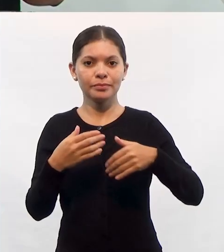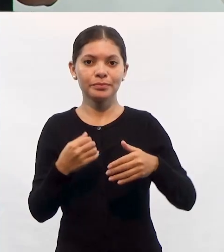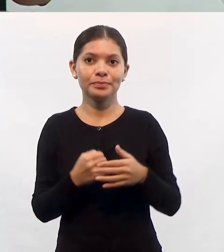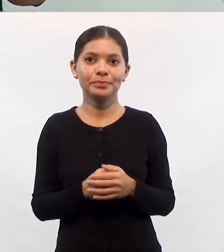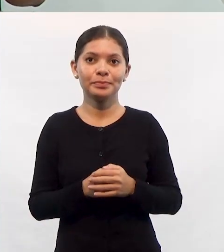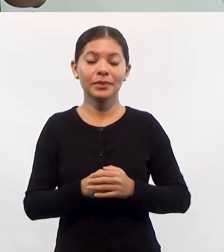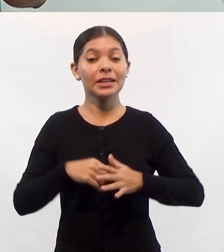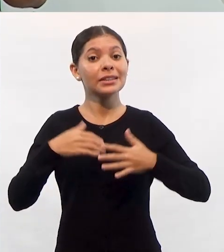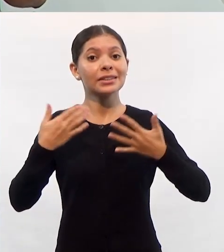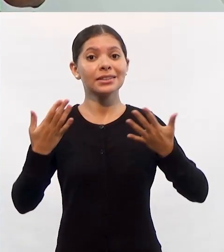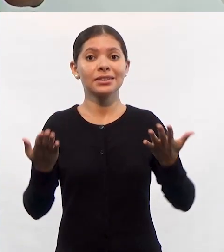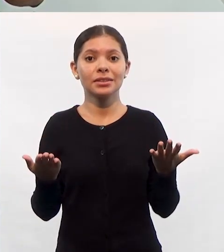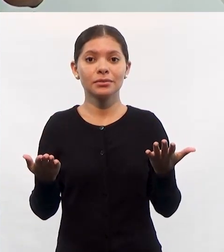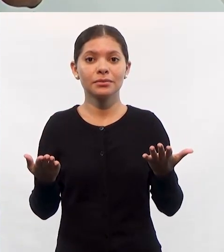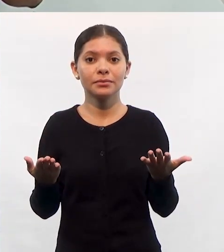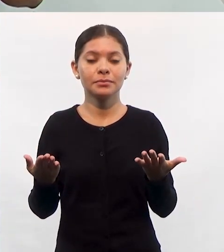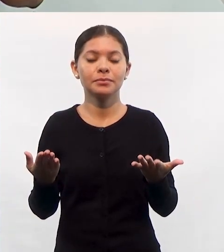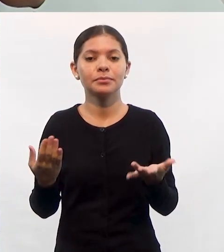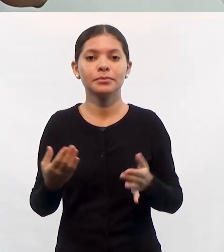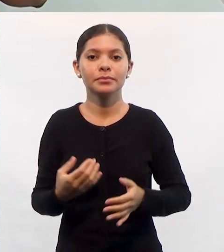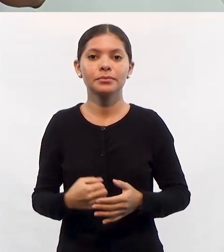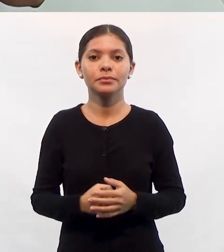ou seja